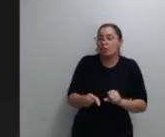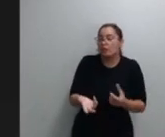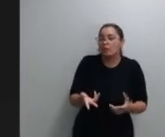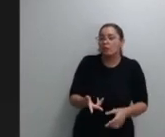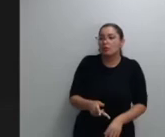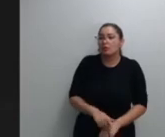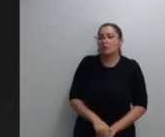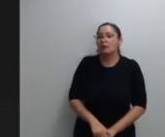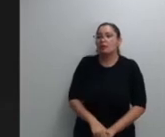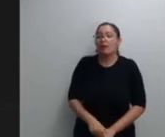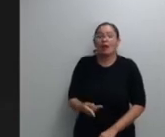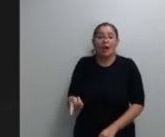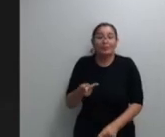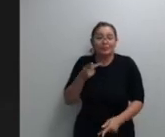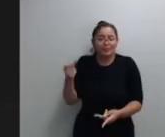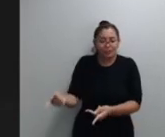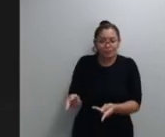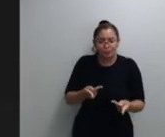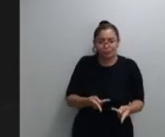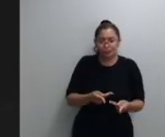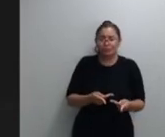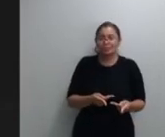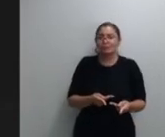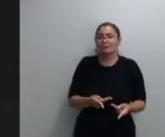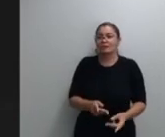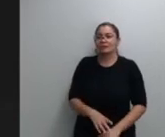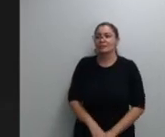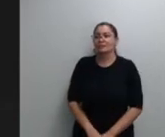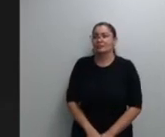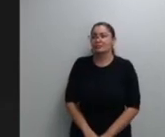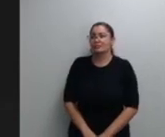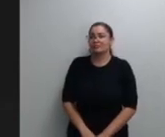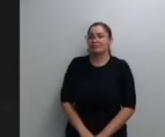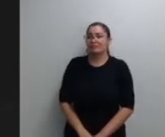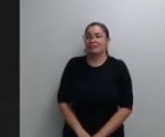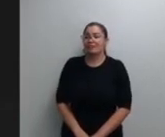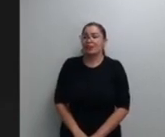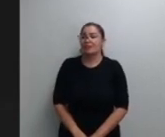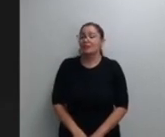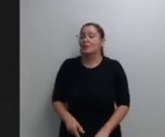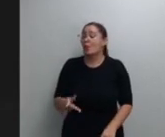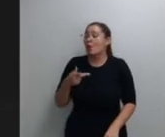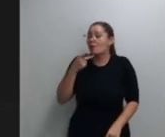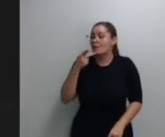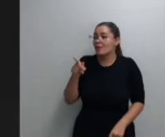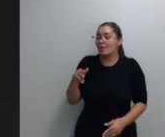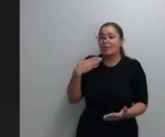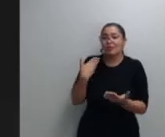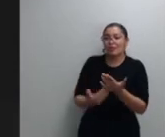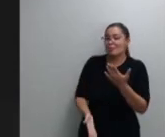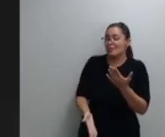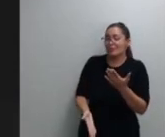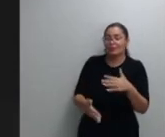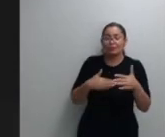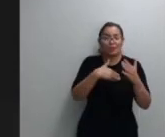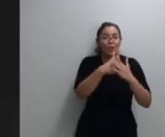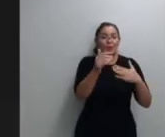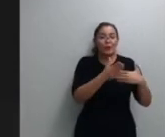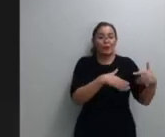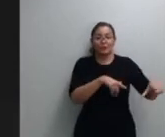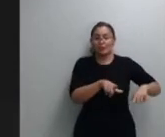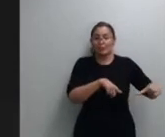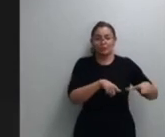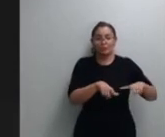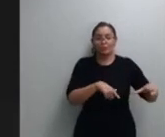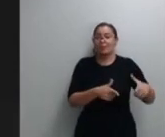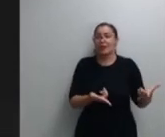respectiva convocação editalíssima. Não há, assim, falar também em perda de posições dos impetrantes